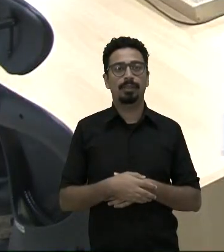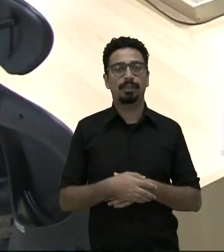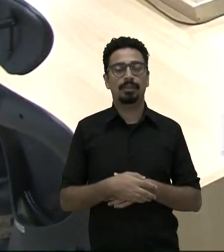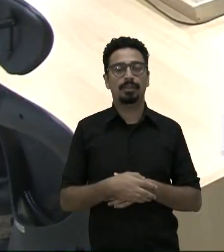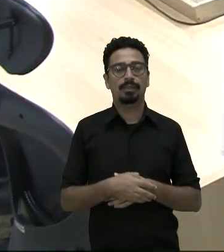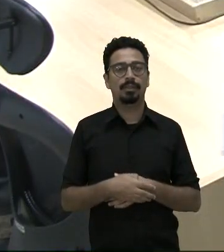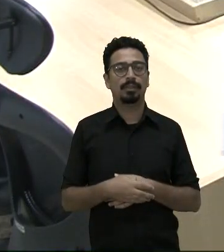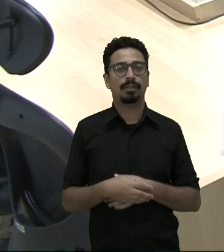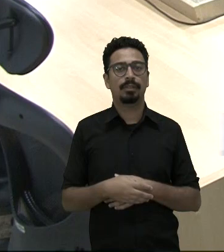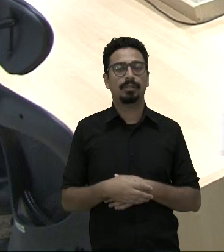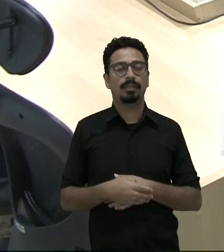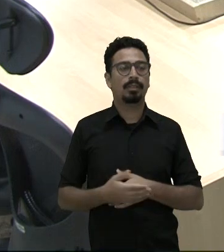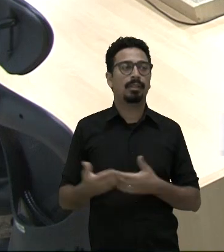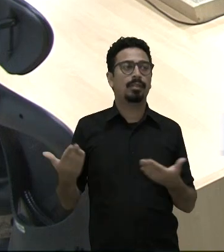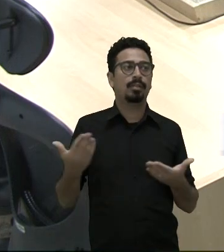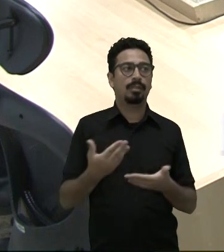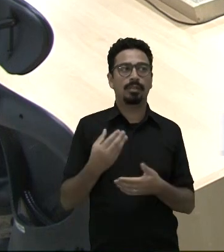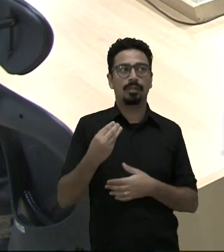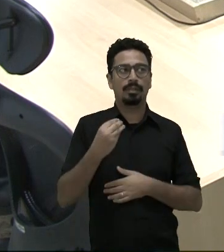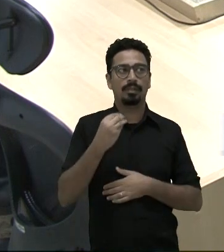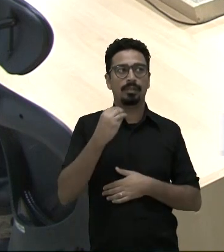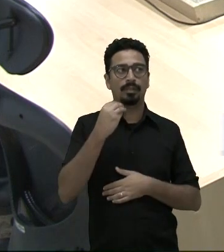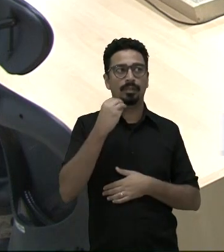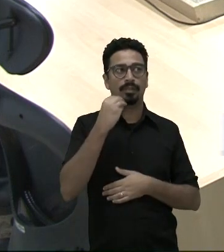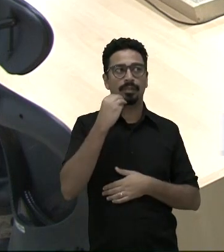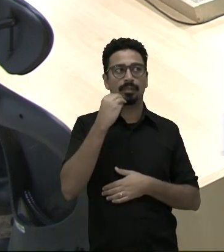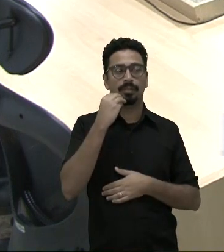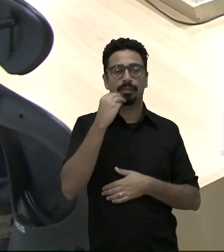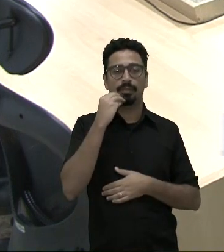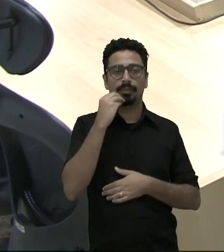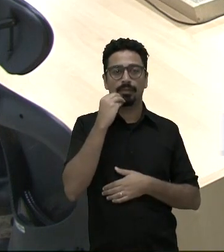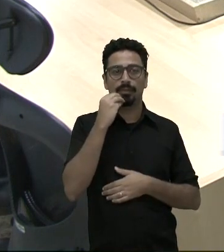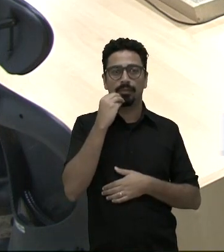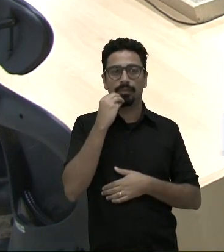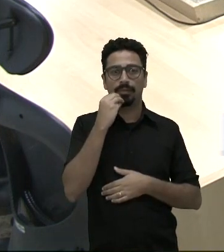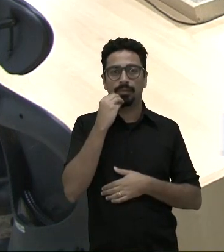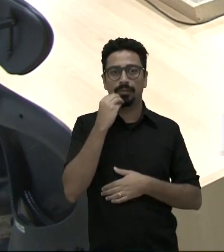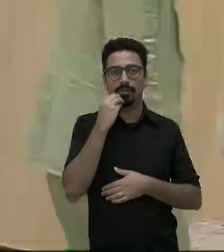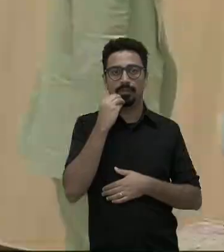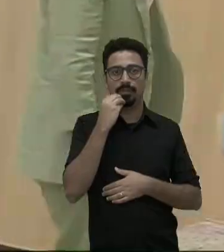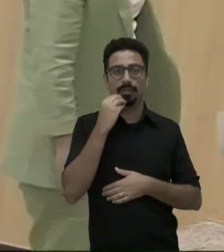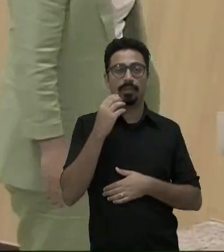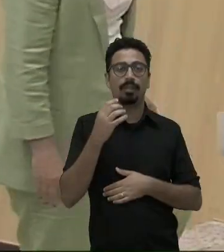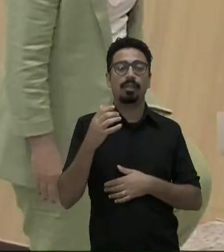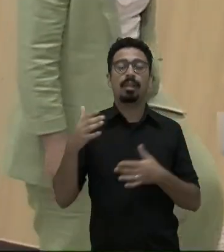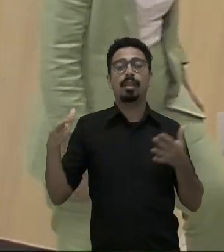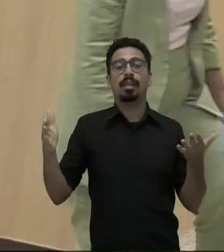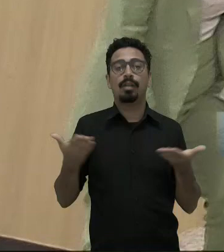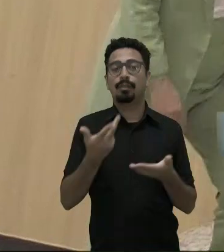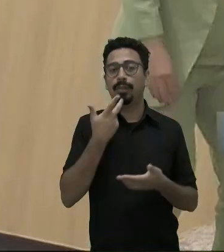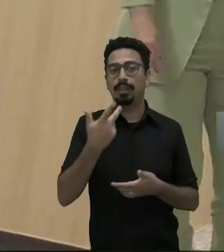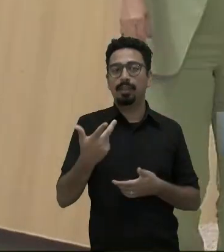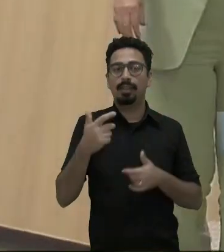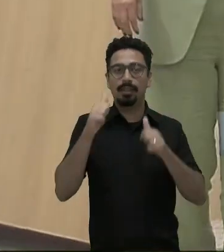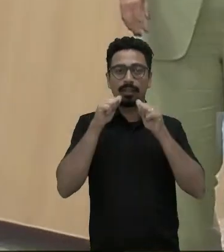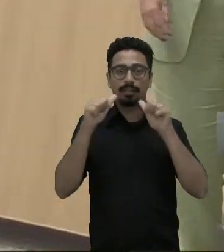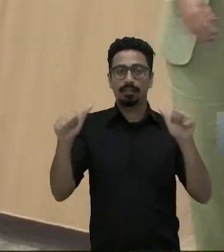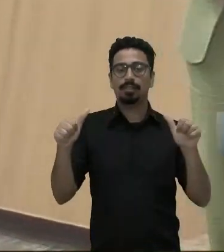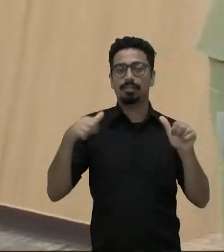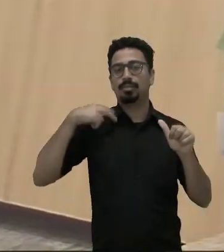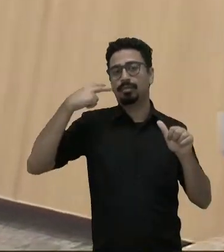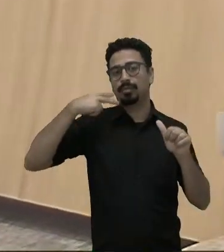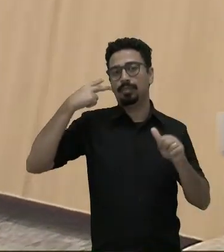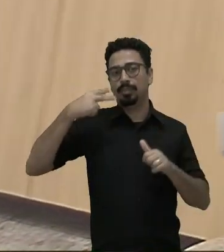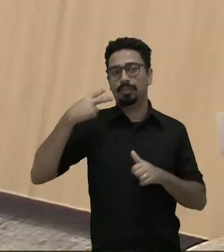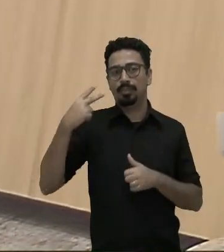Nós aproveitamos aqui a oportunidade para registrar e agradecer a presença do assessor parlamentar João Venâncio, que representa o excelentíssimo senhor vereador